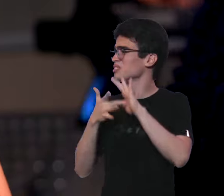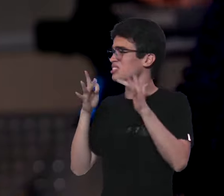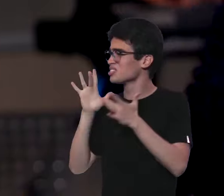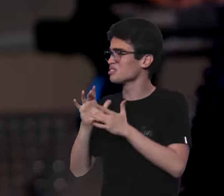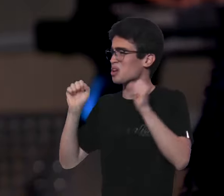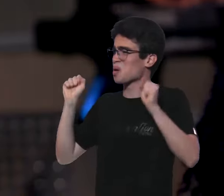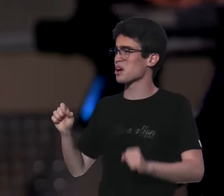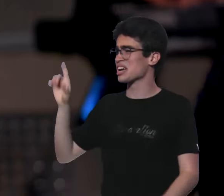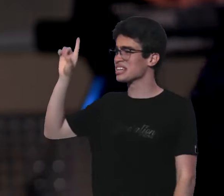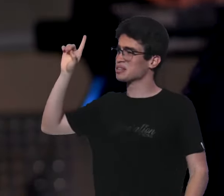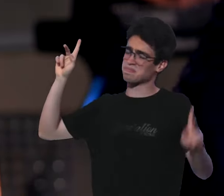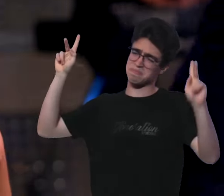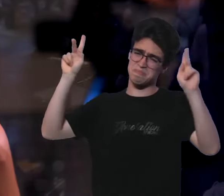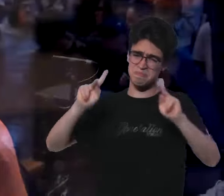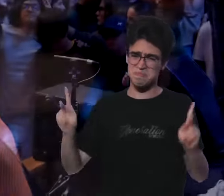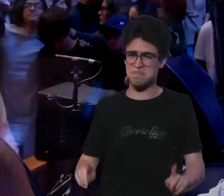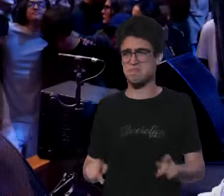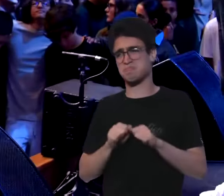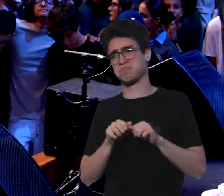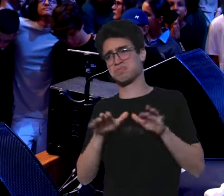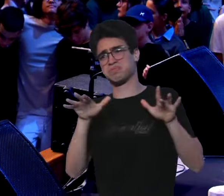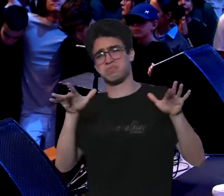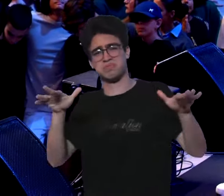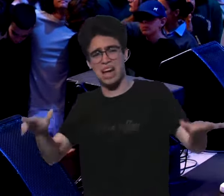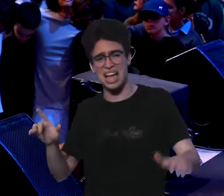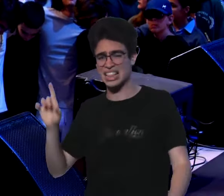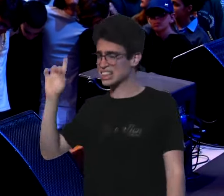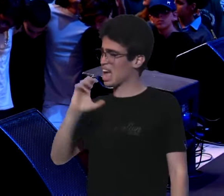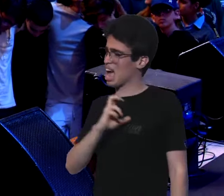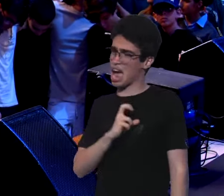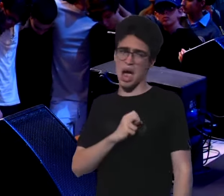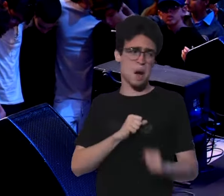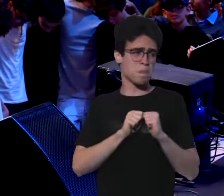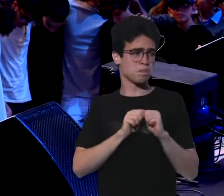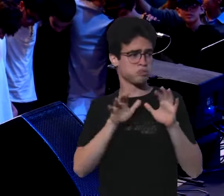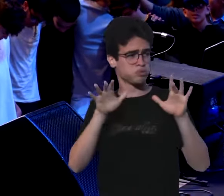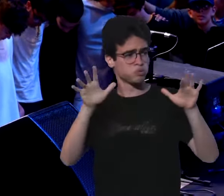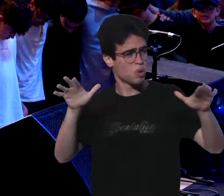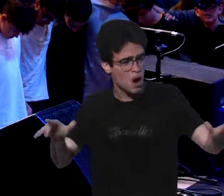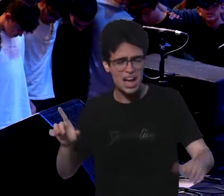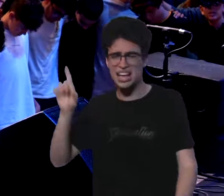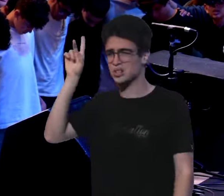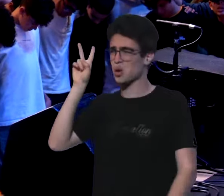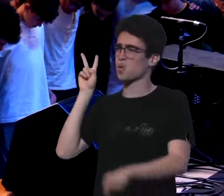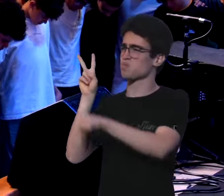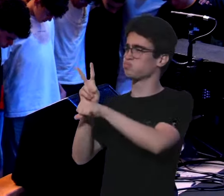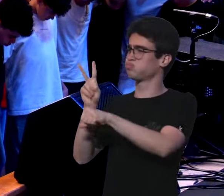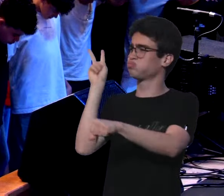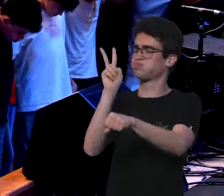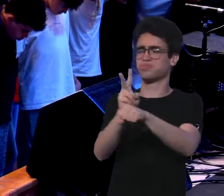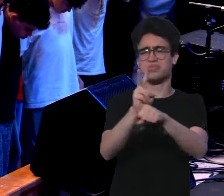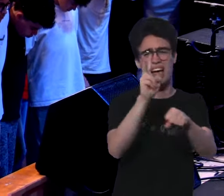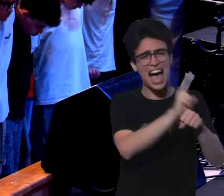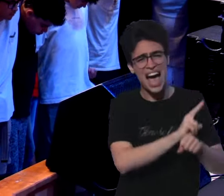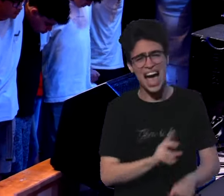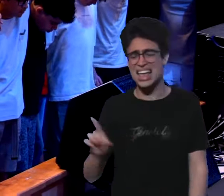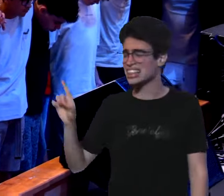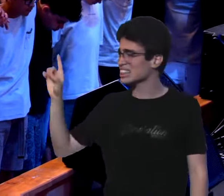derrama a tua paz, derrama o teu amor, derrama o teu cuidado, derrama a tua